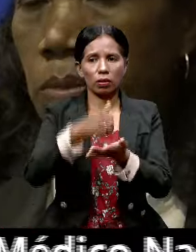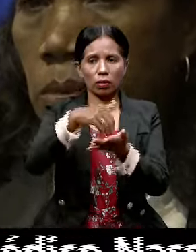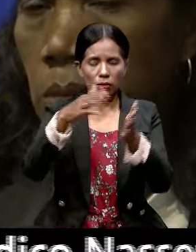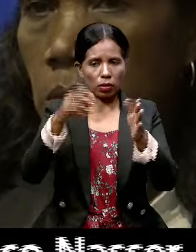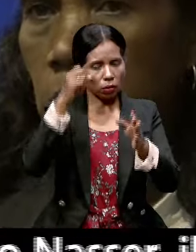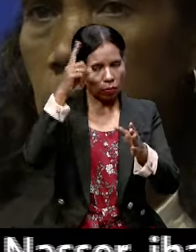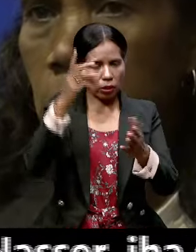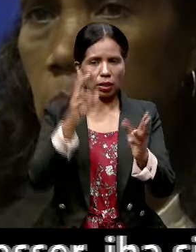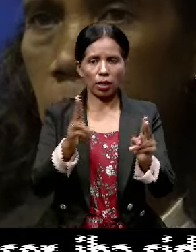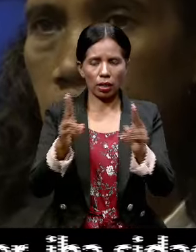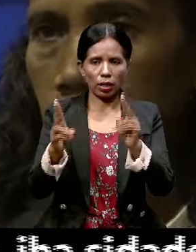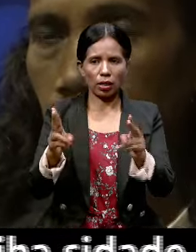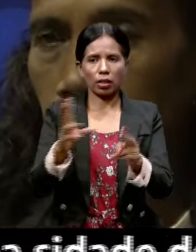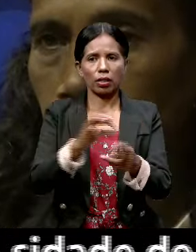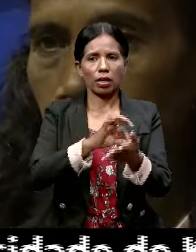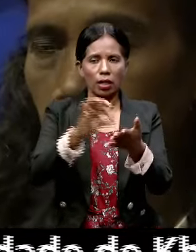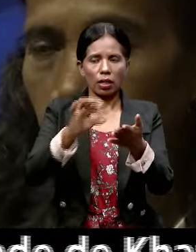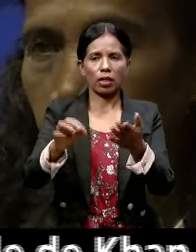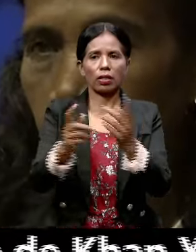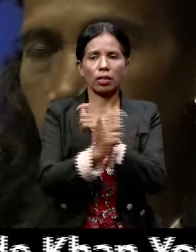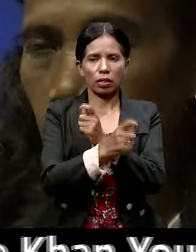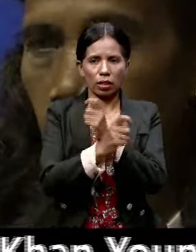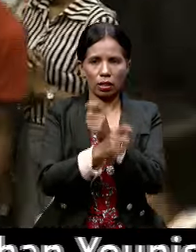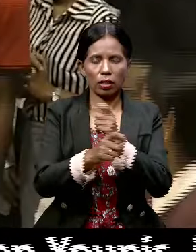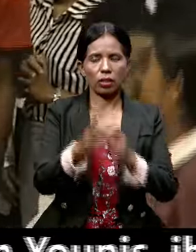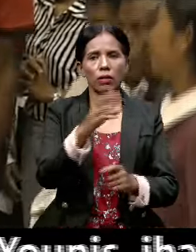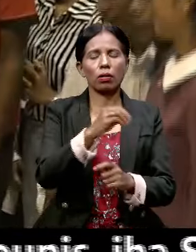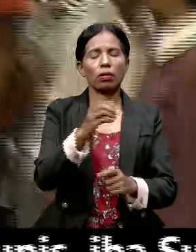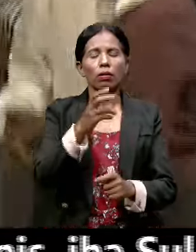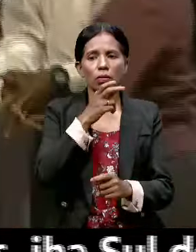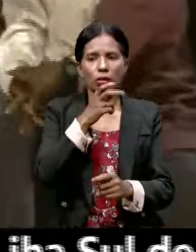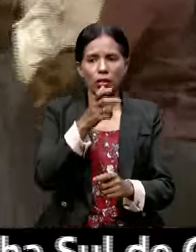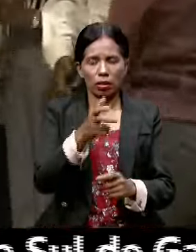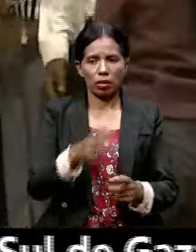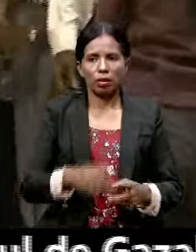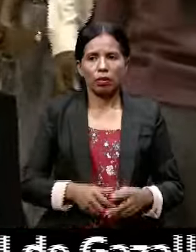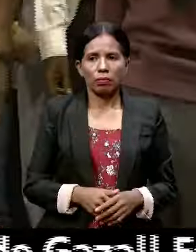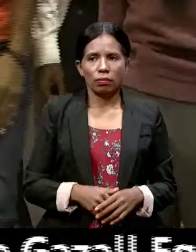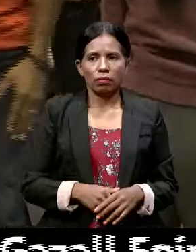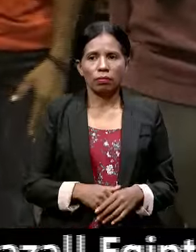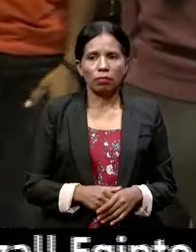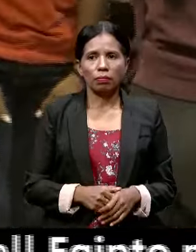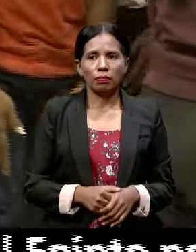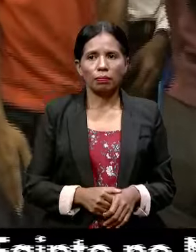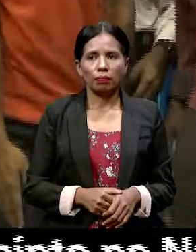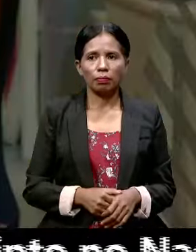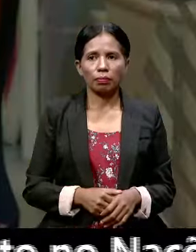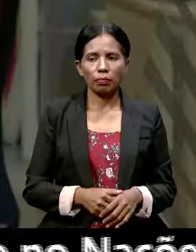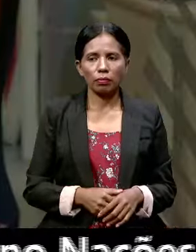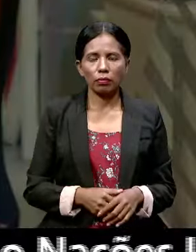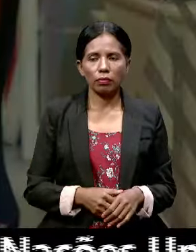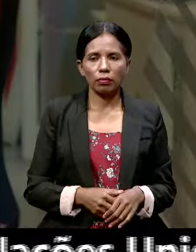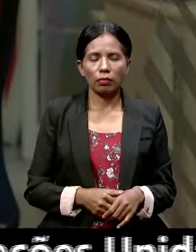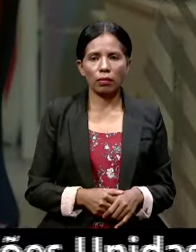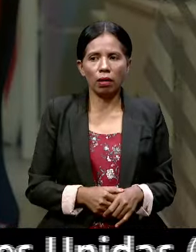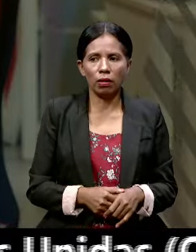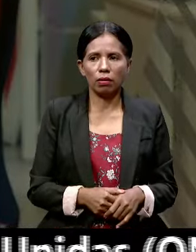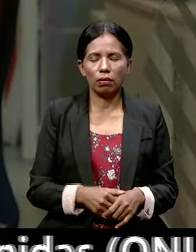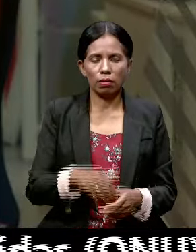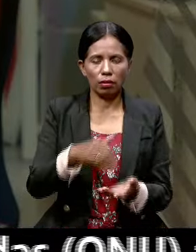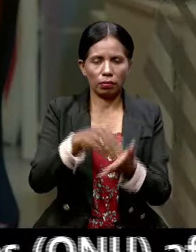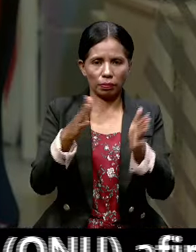lalais lição sira nebe hakere colianteto no português. Matheus Romário, Tomás Soares, SGMN.